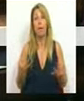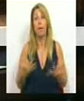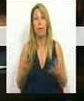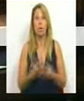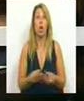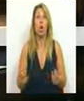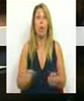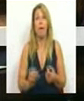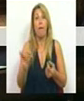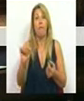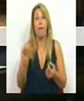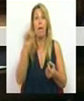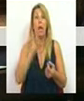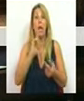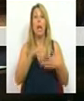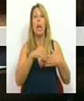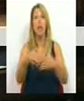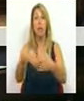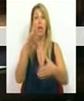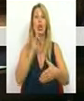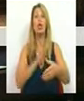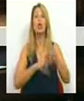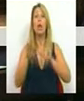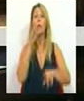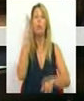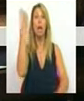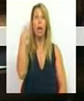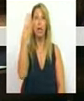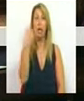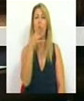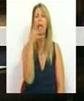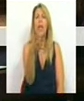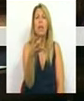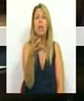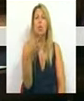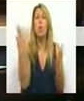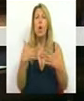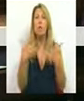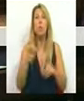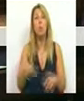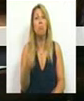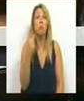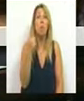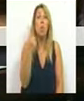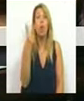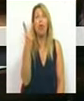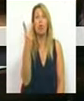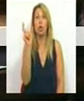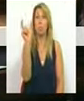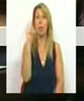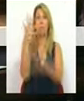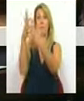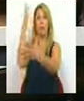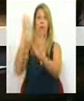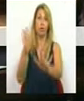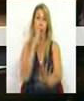líder, a Sra. Deputada Catarina Martins, que tem dito do orçamento, para além de um ou dois chavões a que já nos habituou,